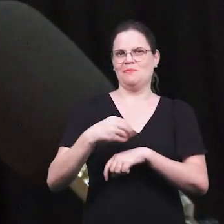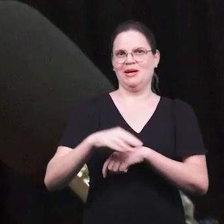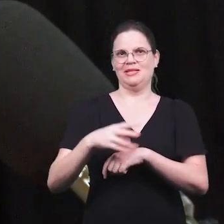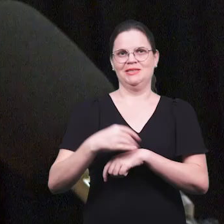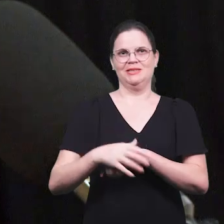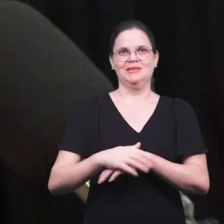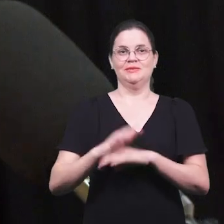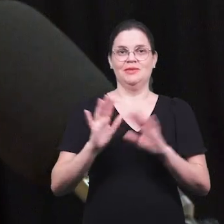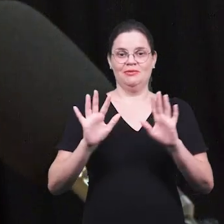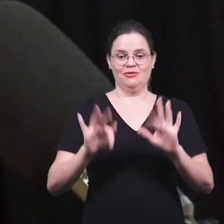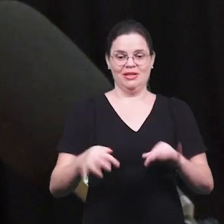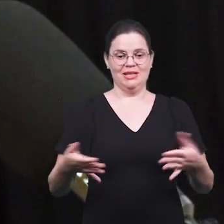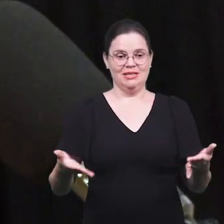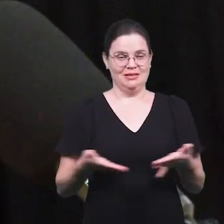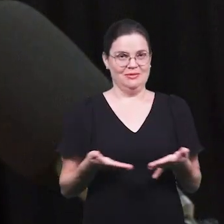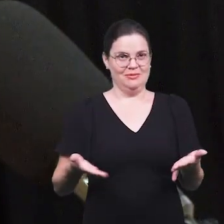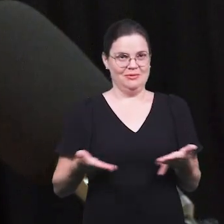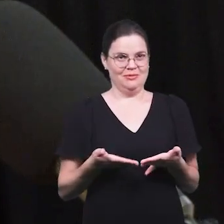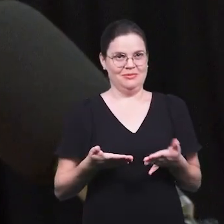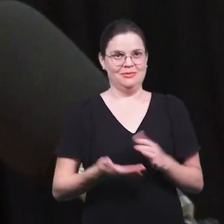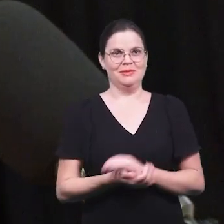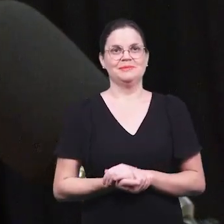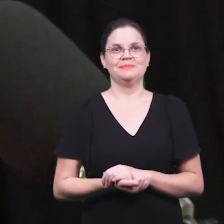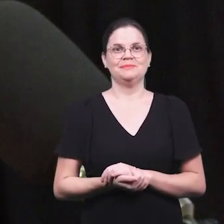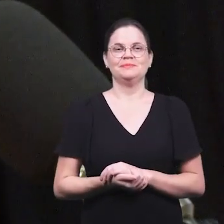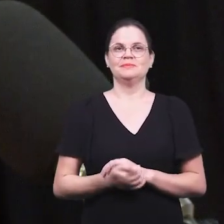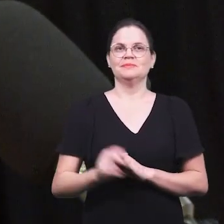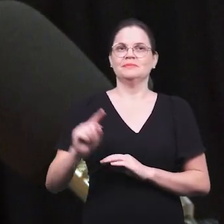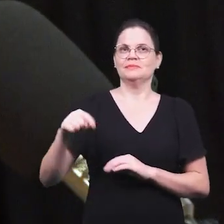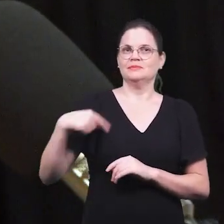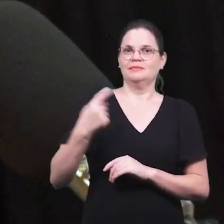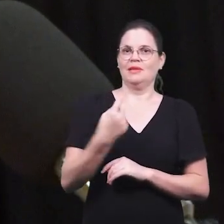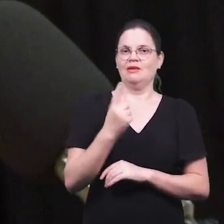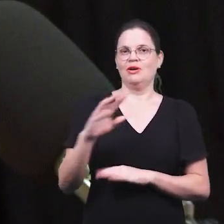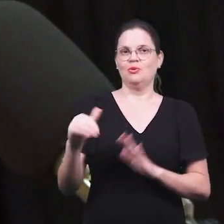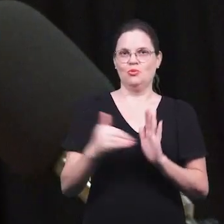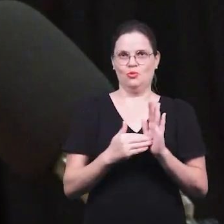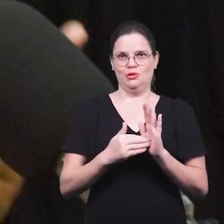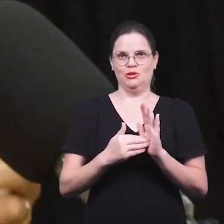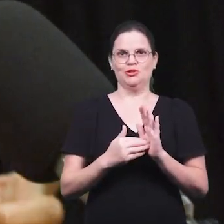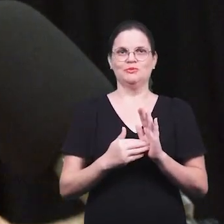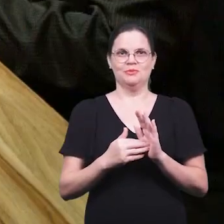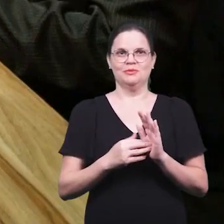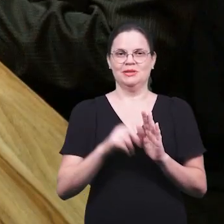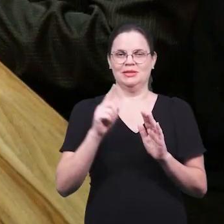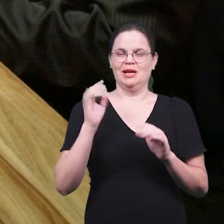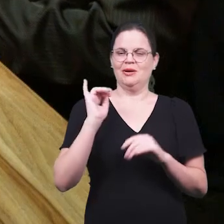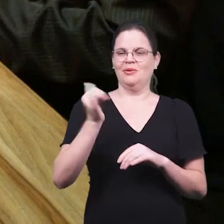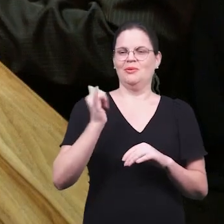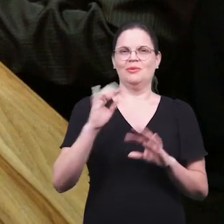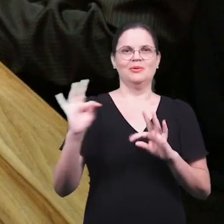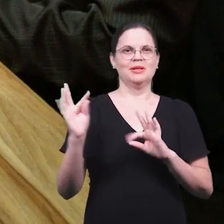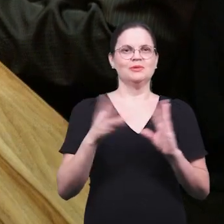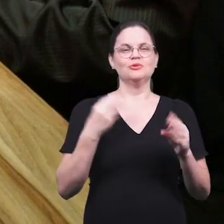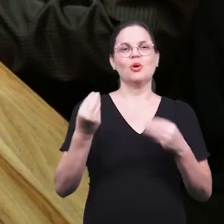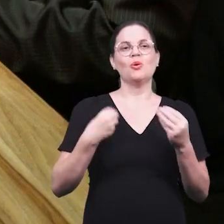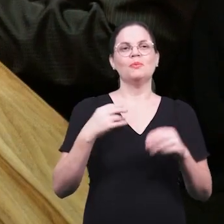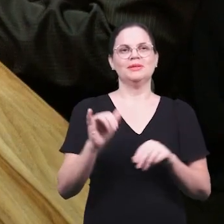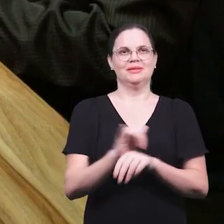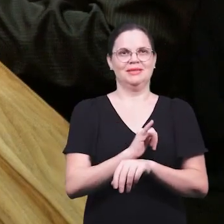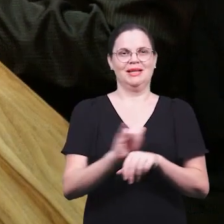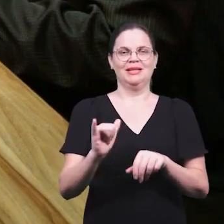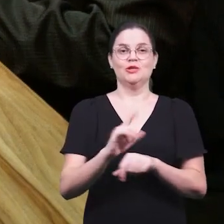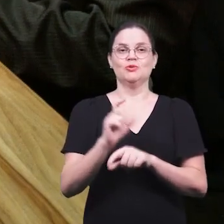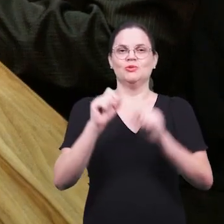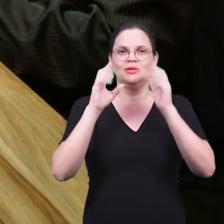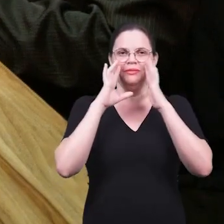gente compartilhar. Então, a gente vai encerrar hoje aqui esse programa e vamos fazer o último programa, onde aí você vai contar como é que foi